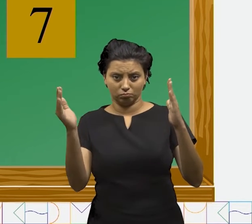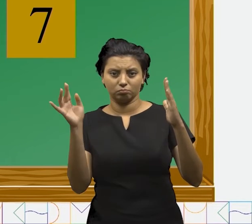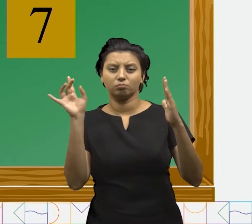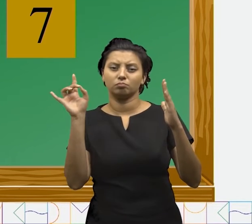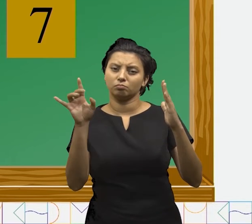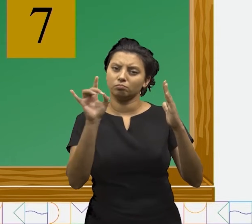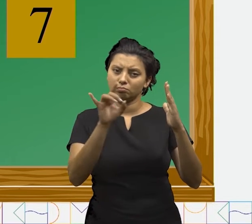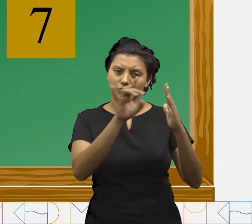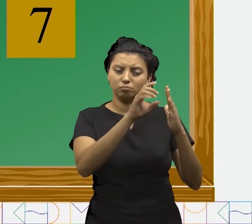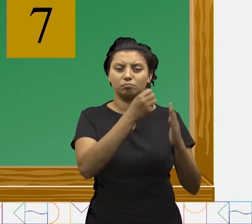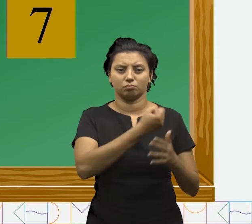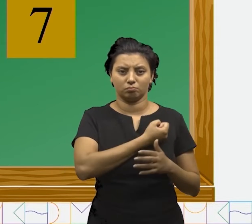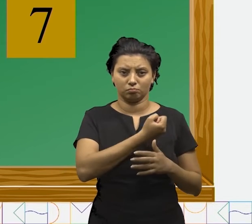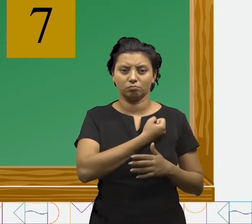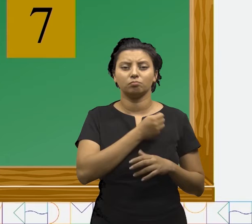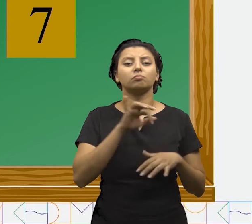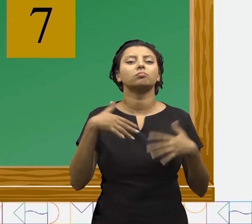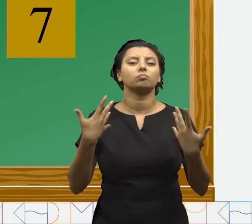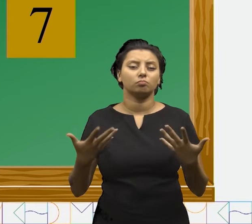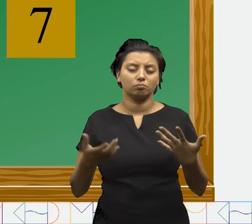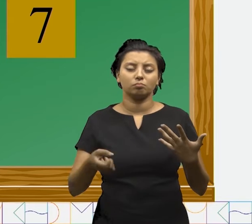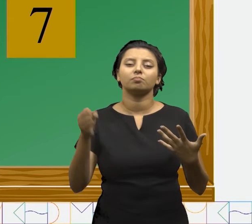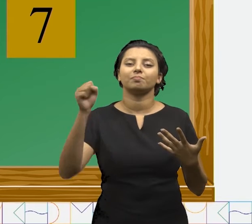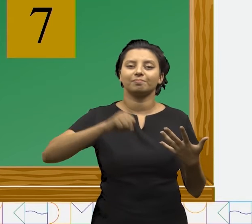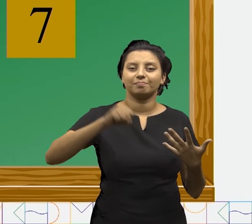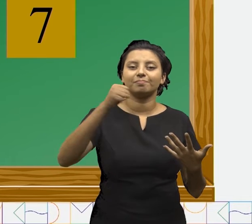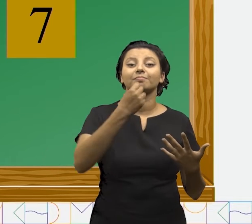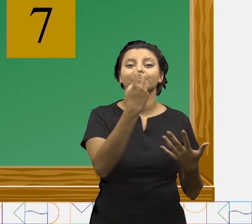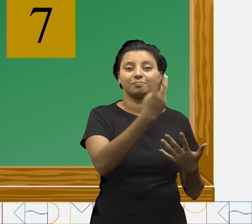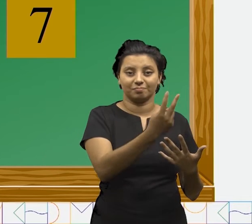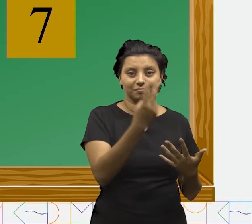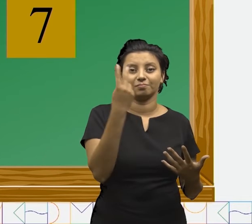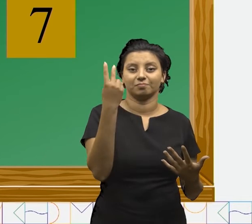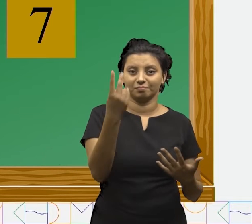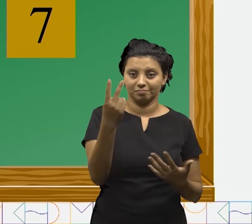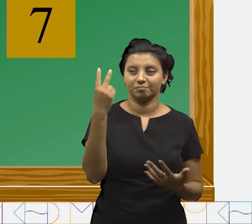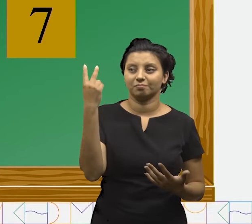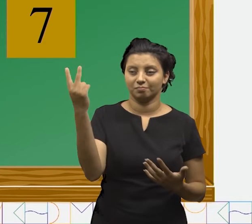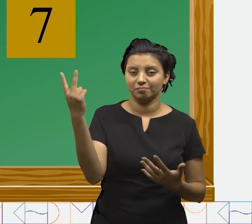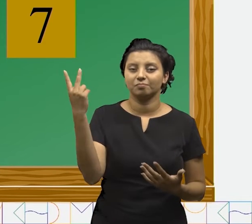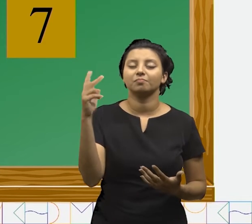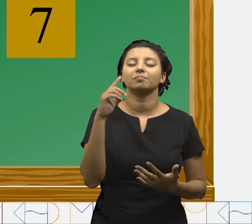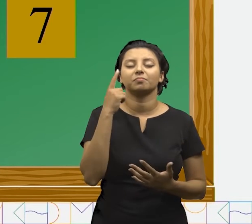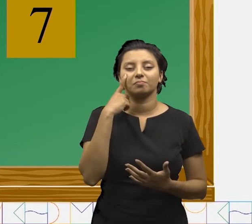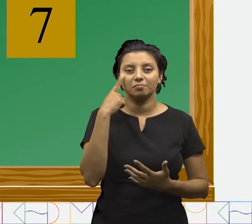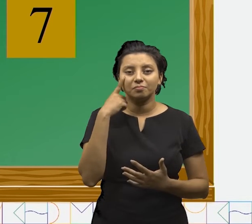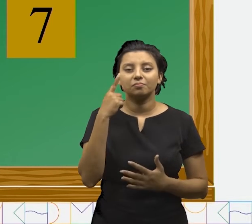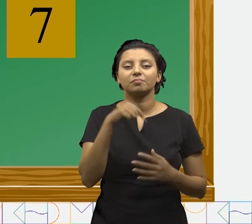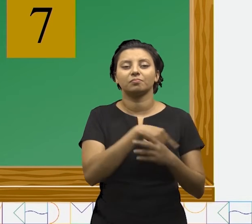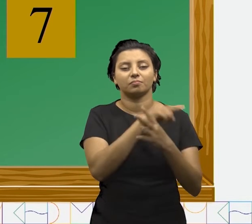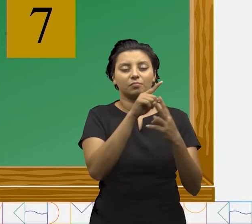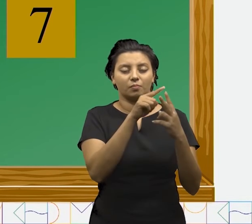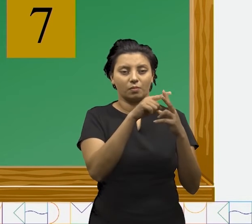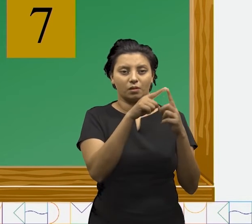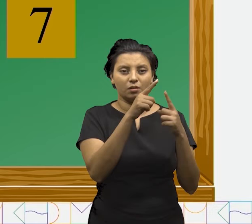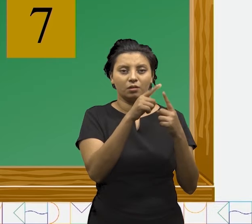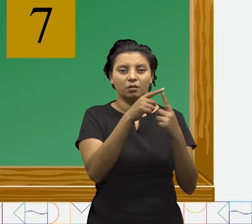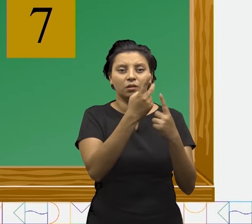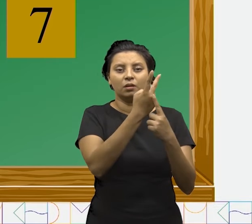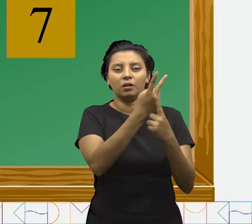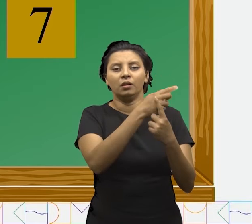de cada número é qual? Sim, é de 2 em 2. Então, o primeiro